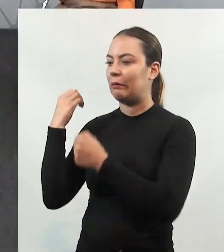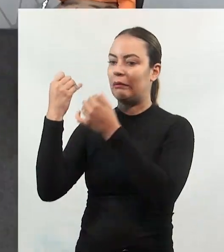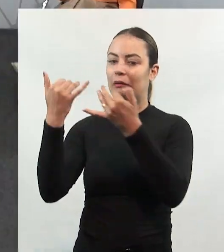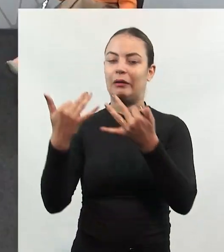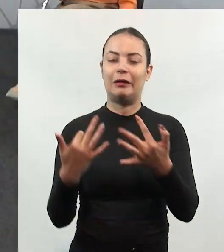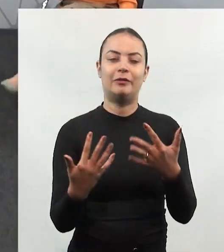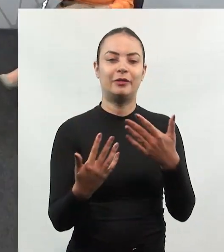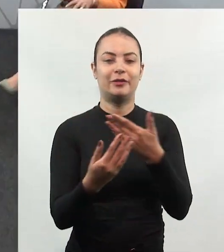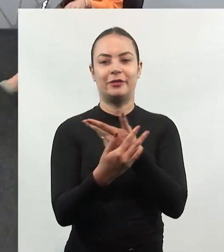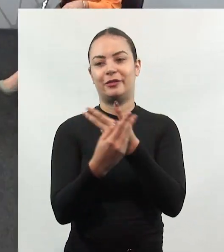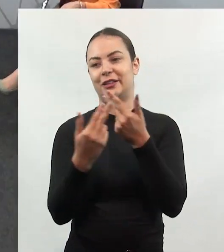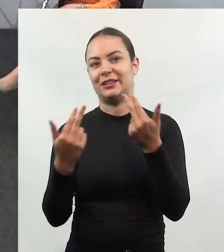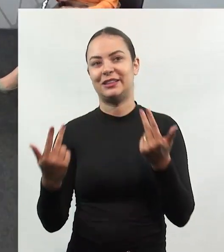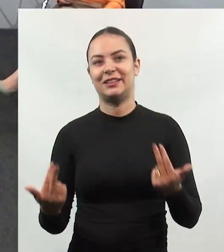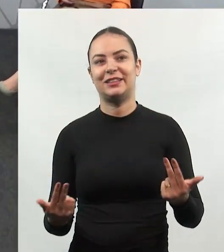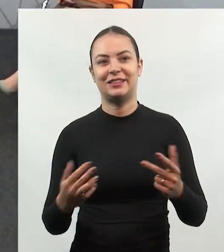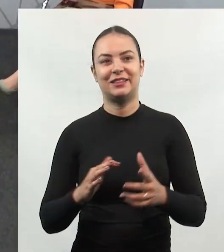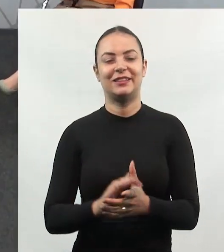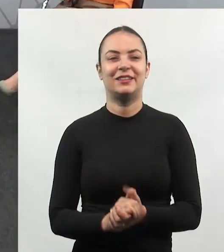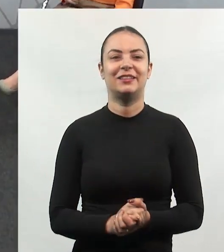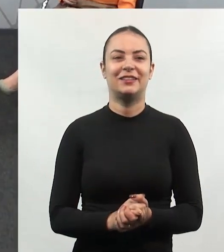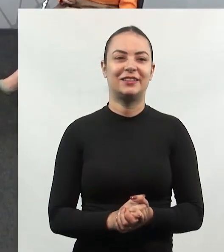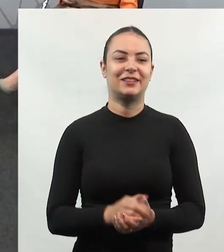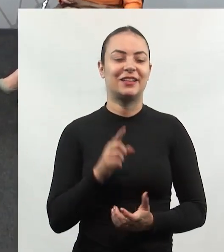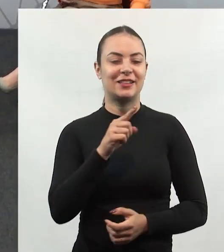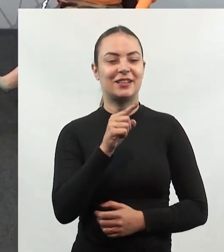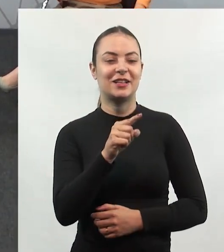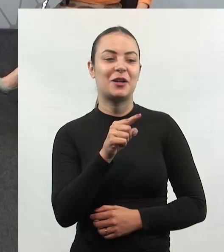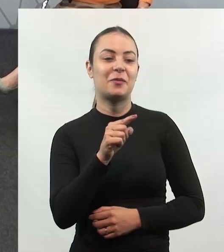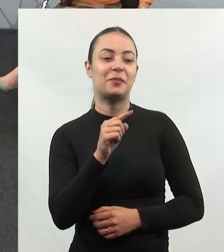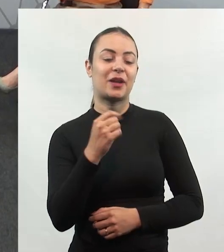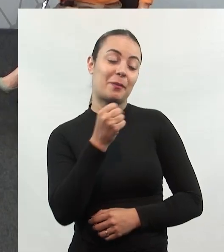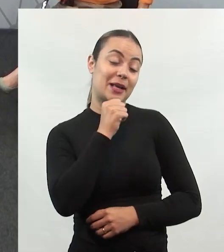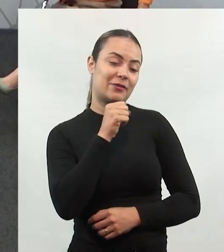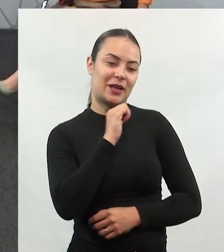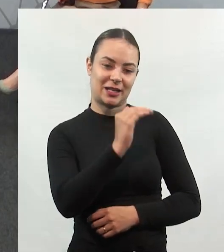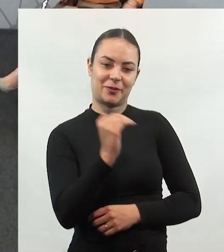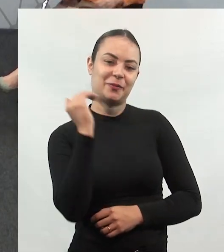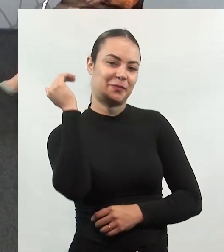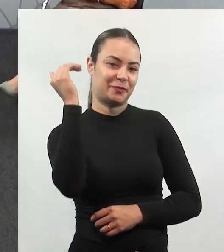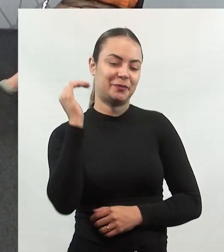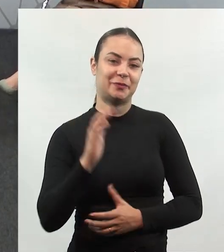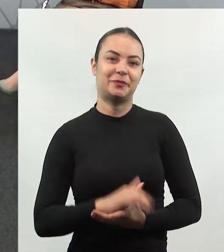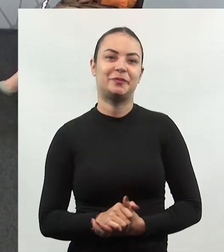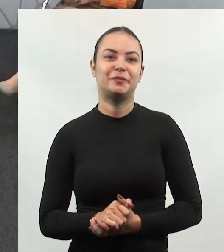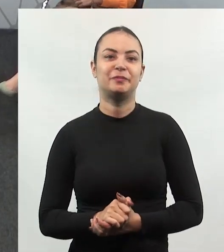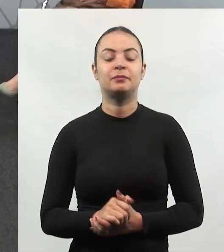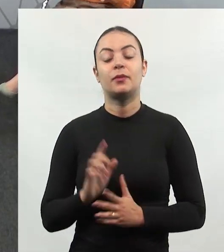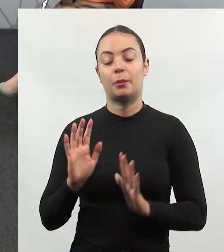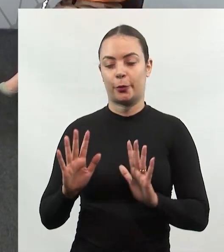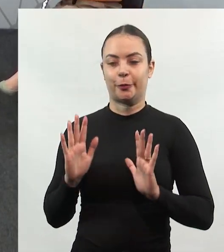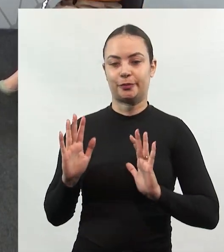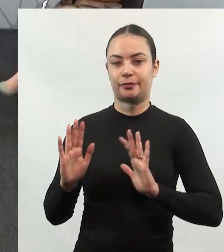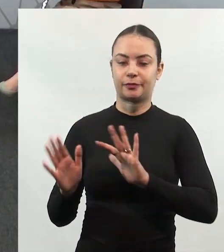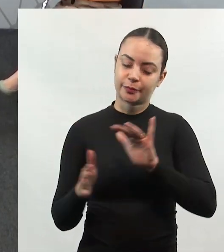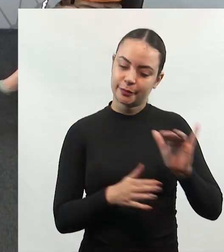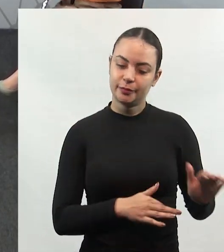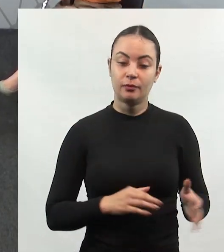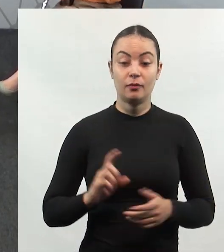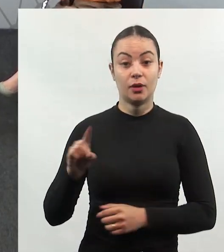elas aprontavam. O que pode contar, né, Eline? A Glaucia era nerd. A Glaucia era nerd, conhece a CDF, né, que